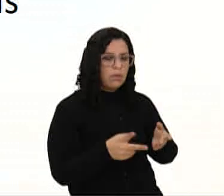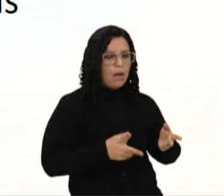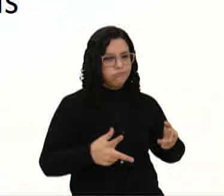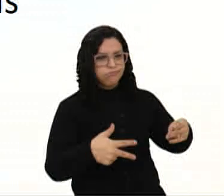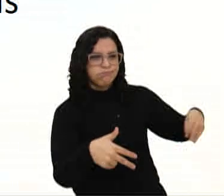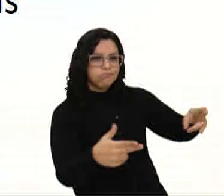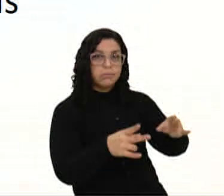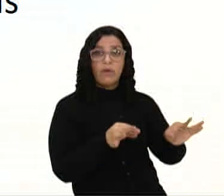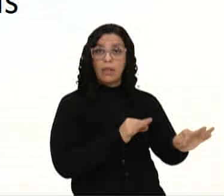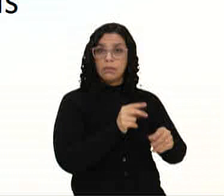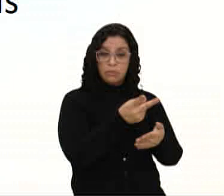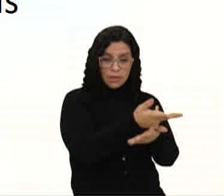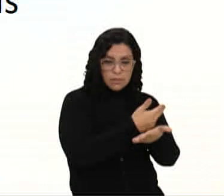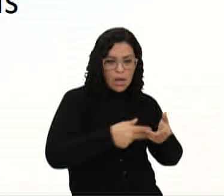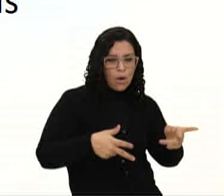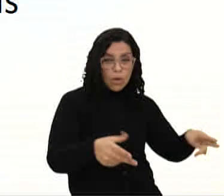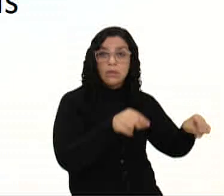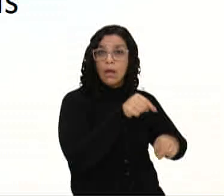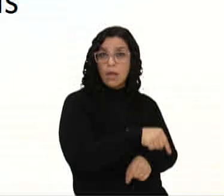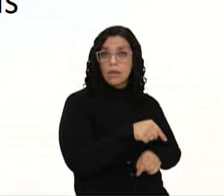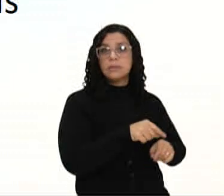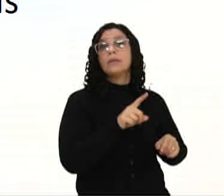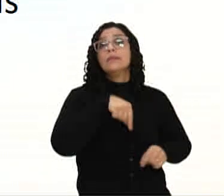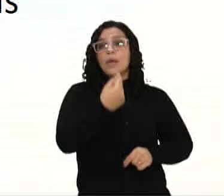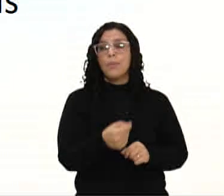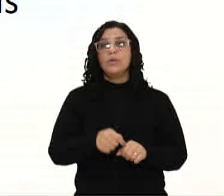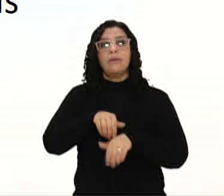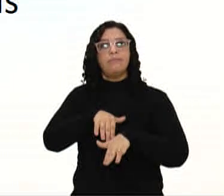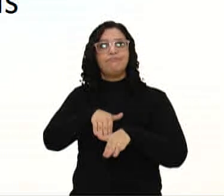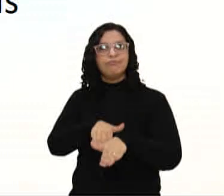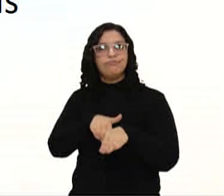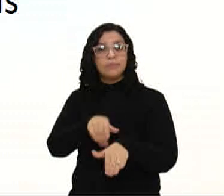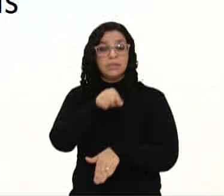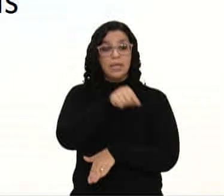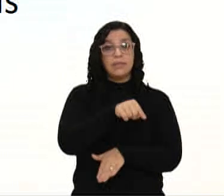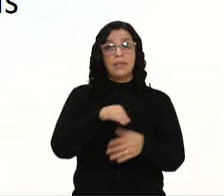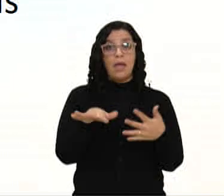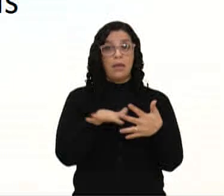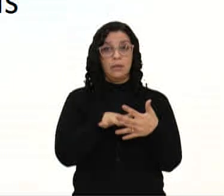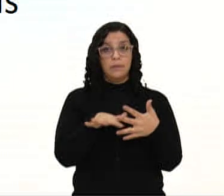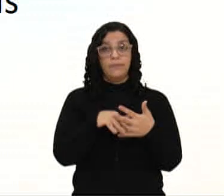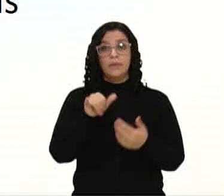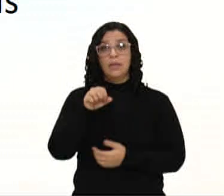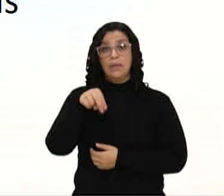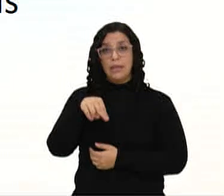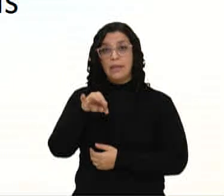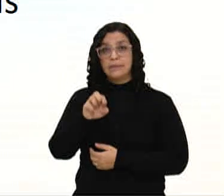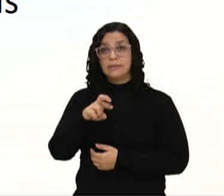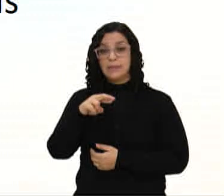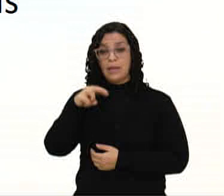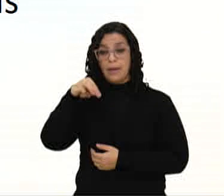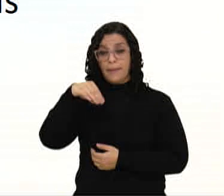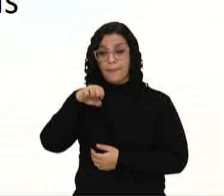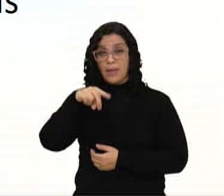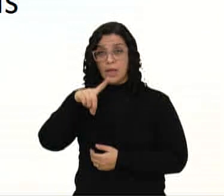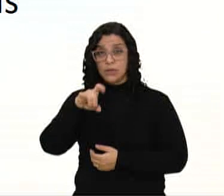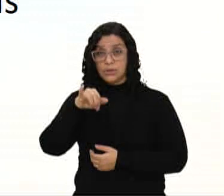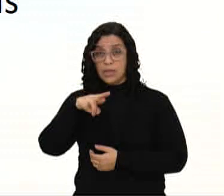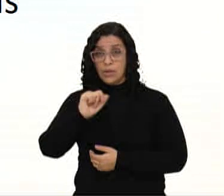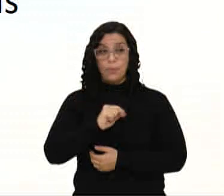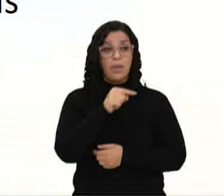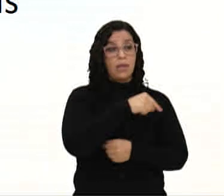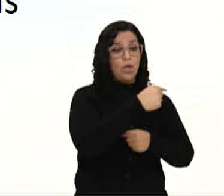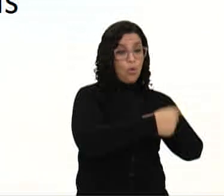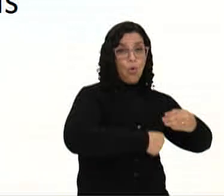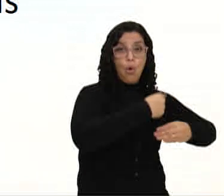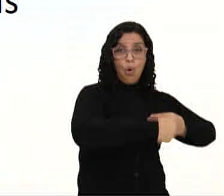peças. Esse consumo aqui é intermediário, né? Porque o tecido vai ser modificado, vai ser